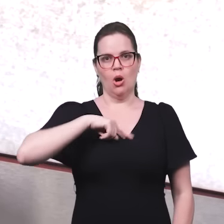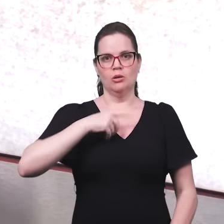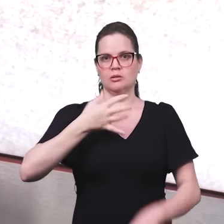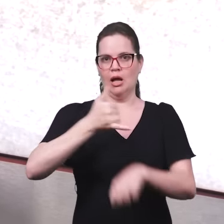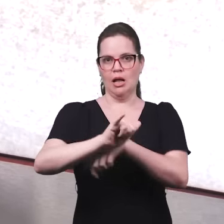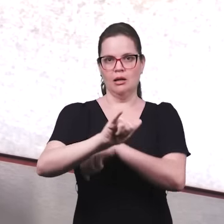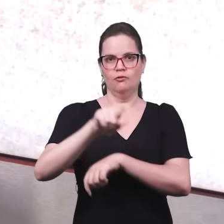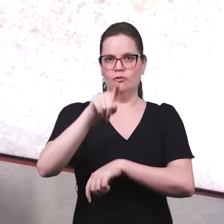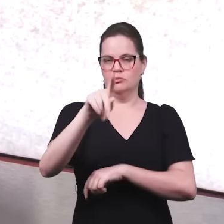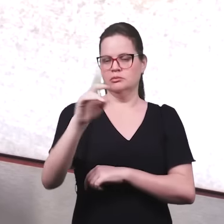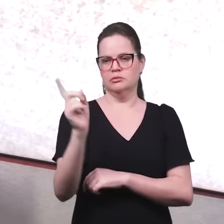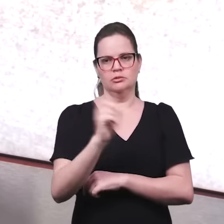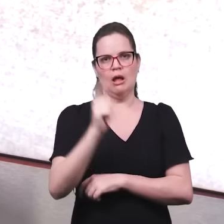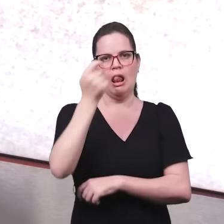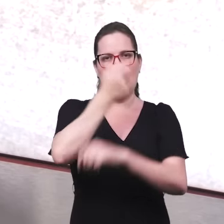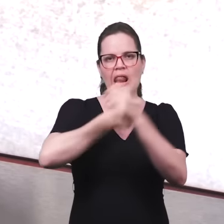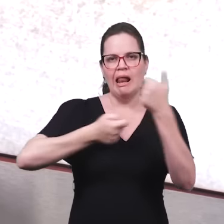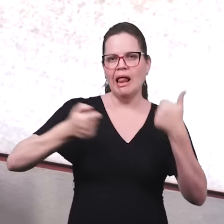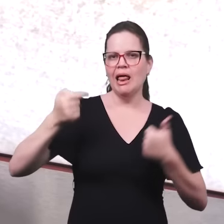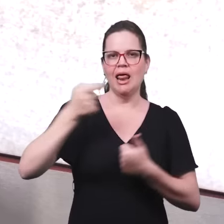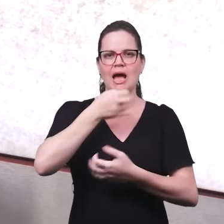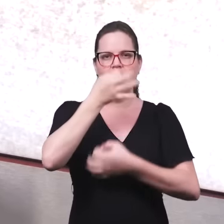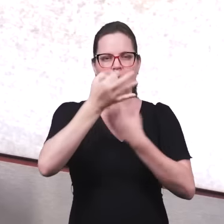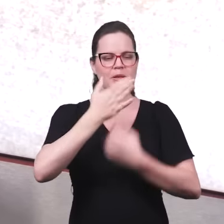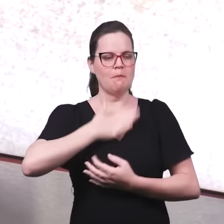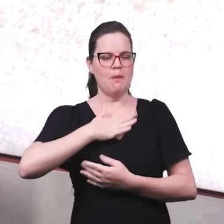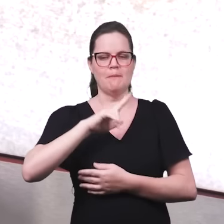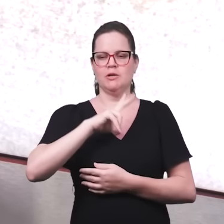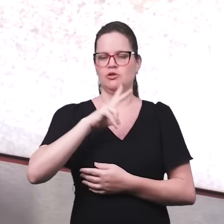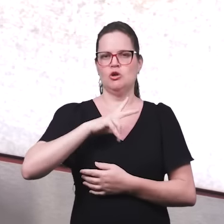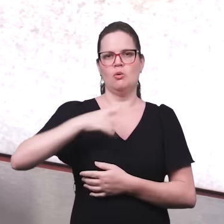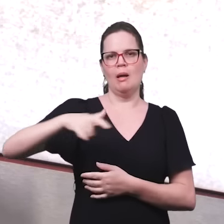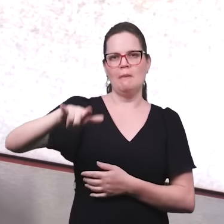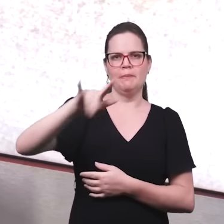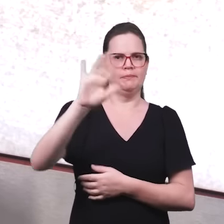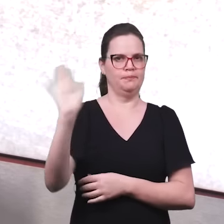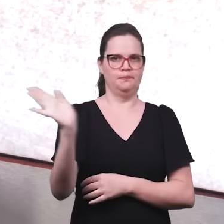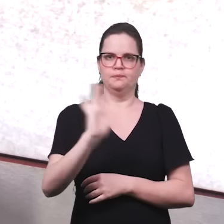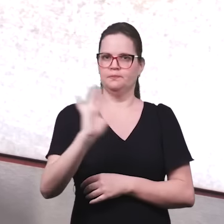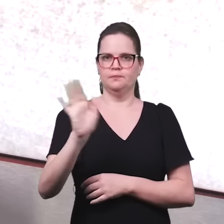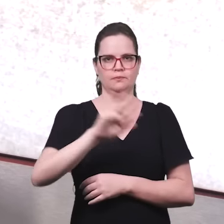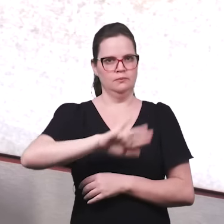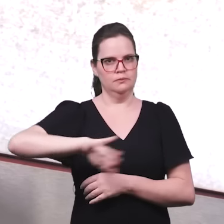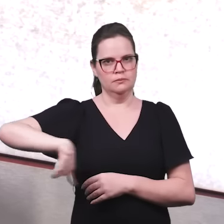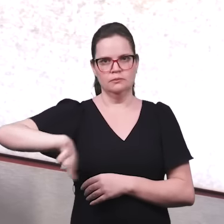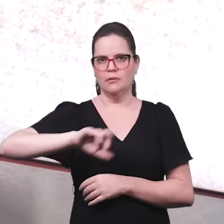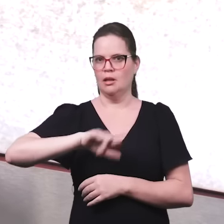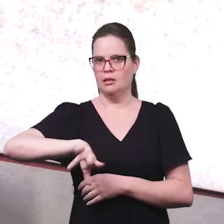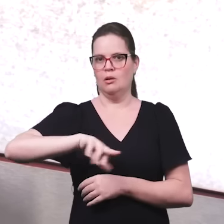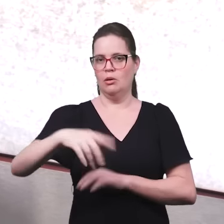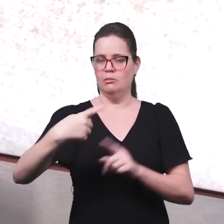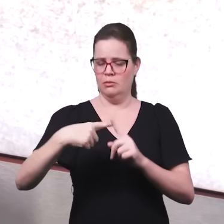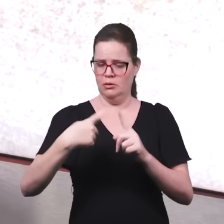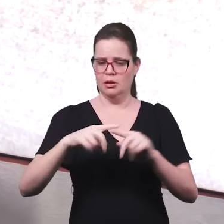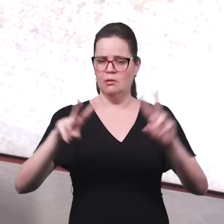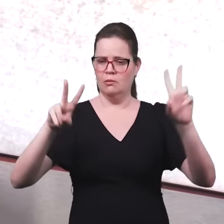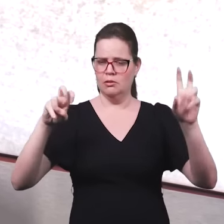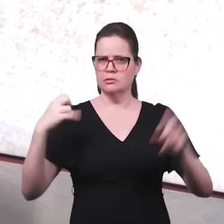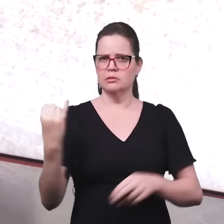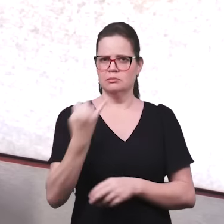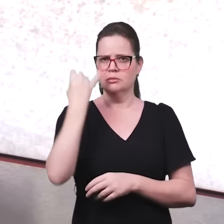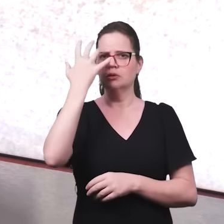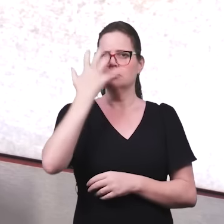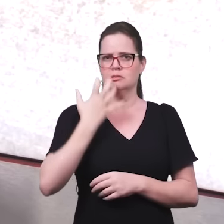te enganar, usando argumentos, interpretações pessoais, para te esclarecer sobre um assunto tão importante como